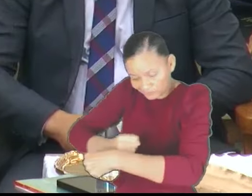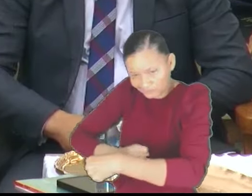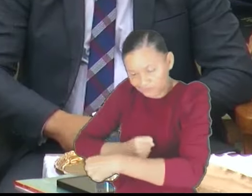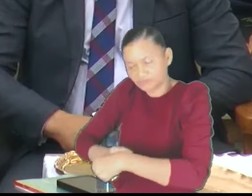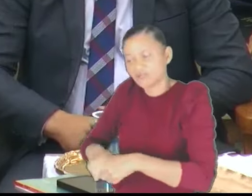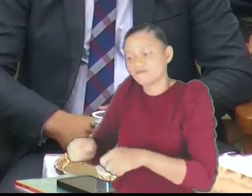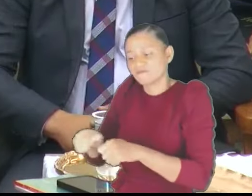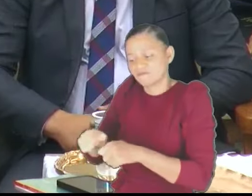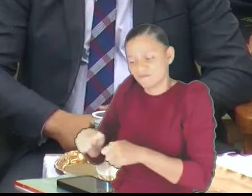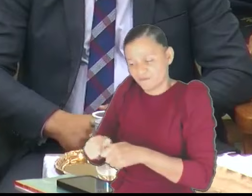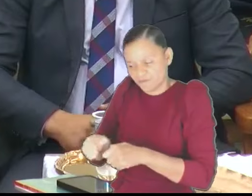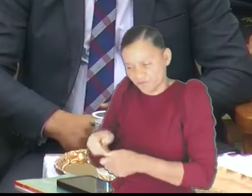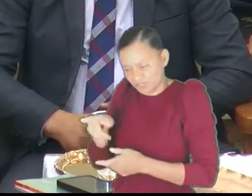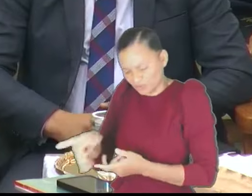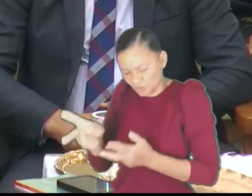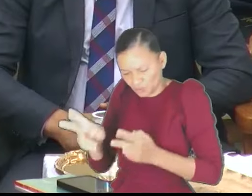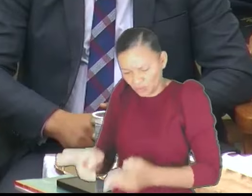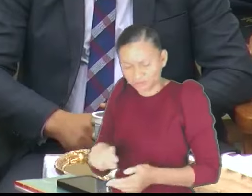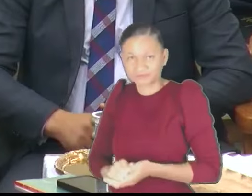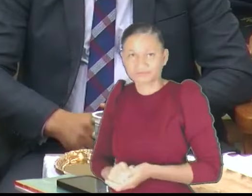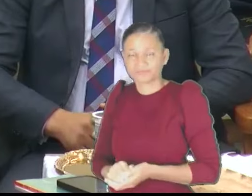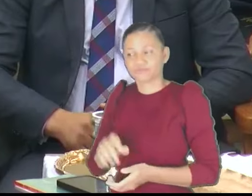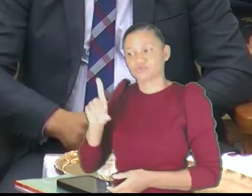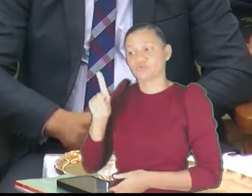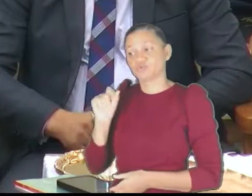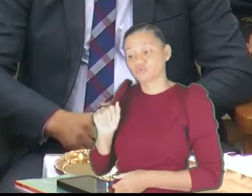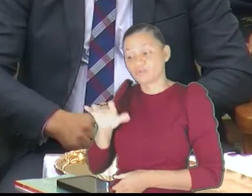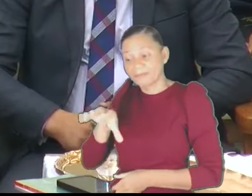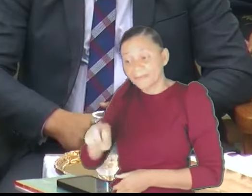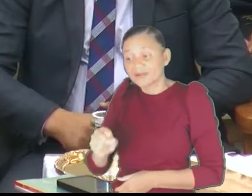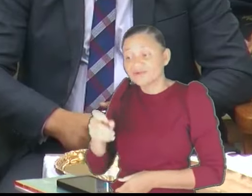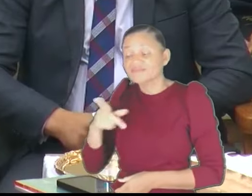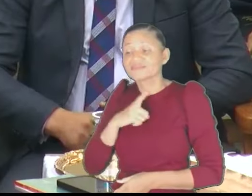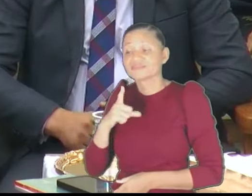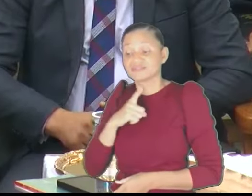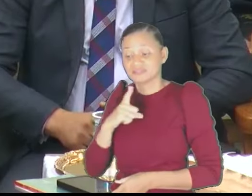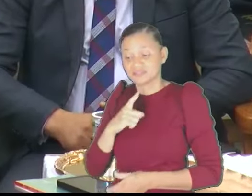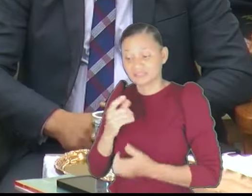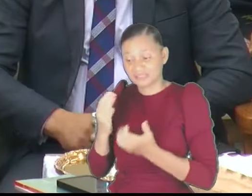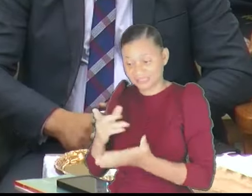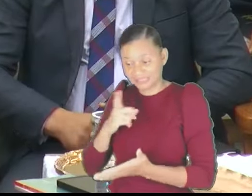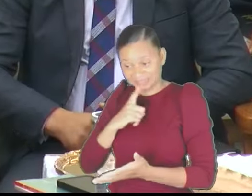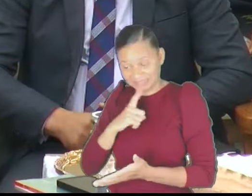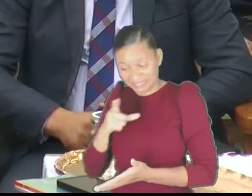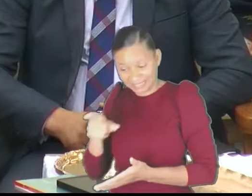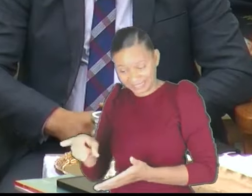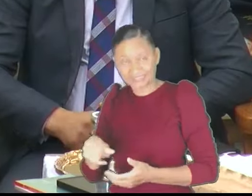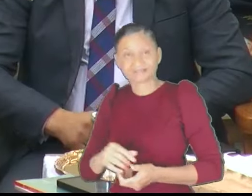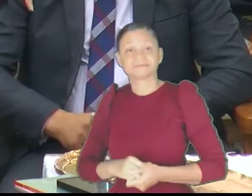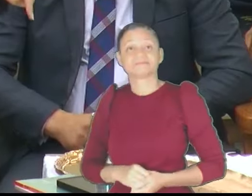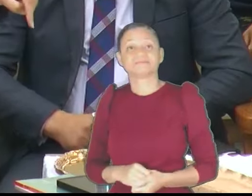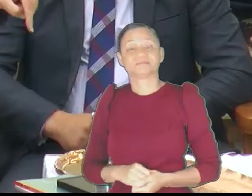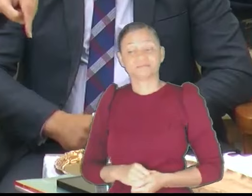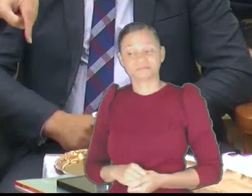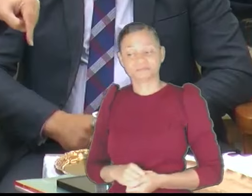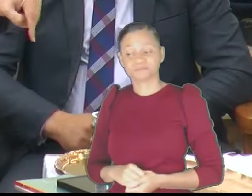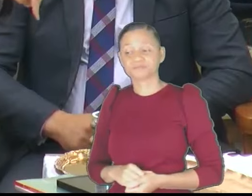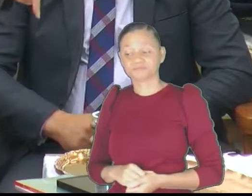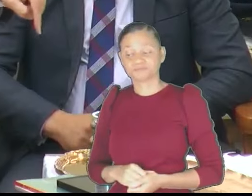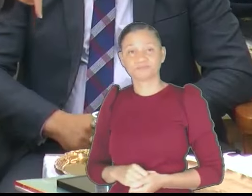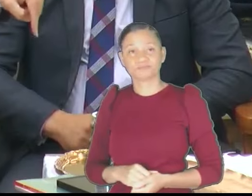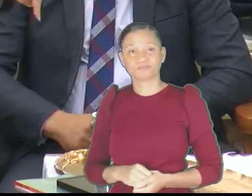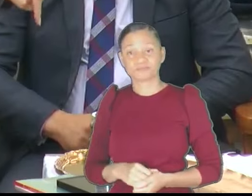faz disso que a senhora tem. Deus nunca pede o que você não tem, é sempre o que você tem. Faz disso que a senhora tem.